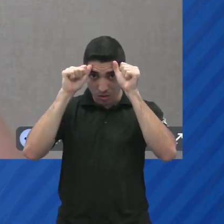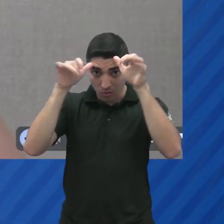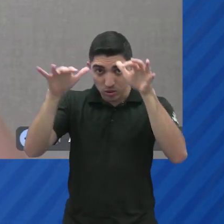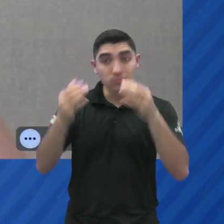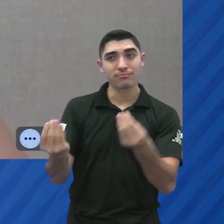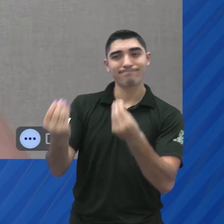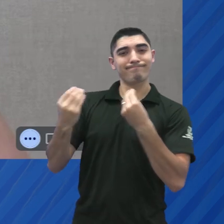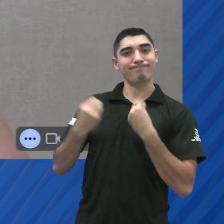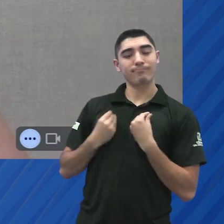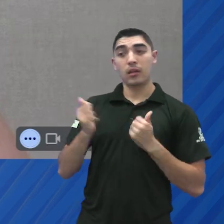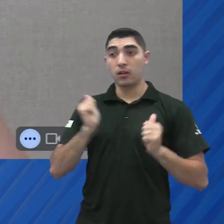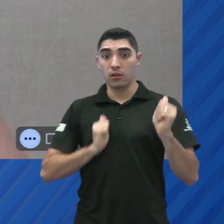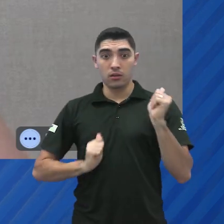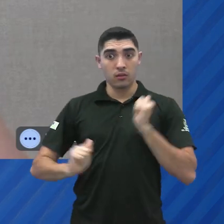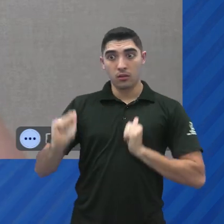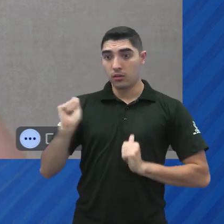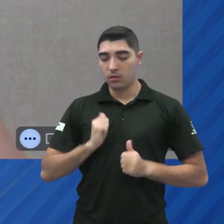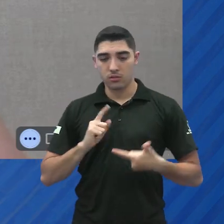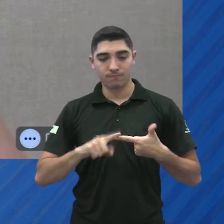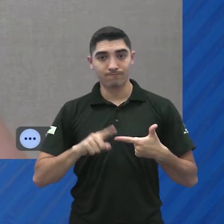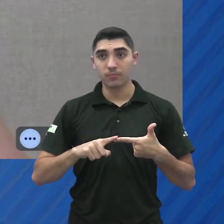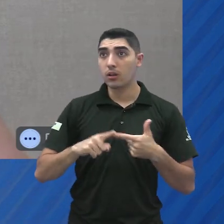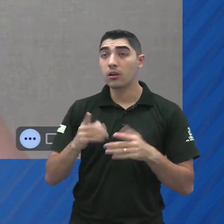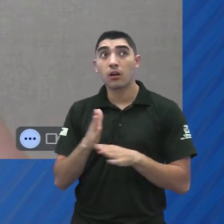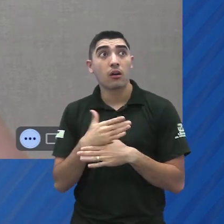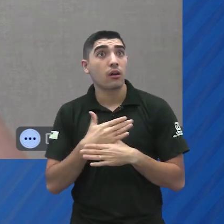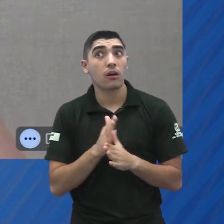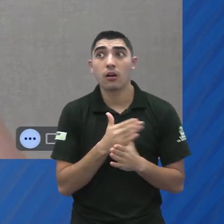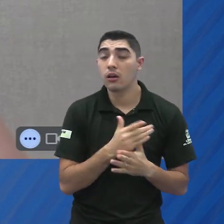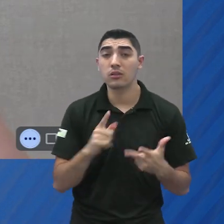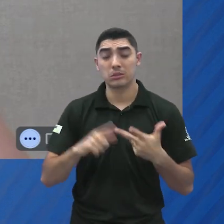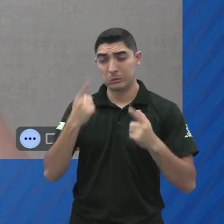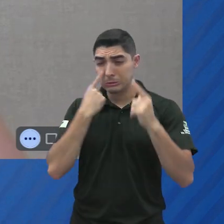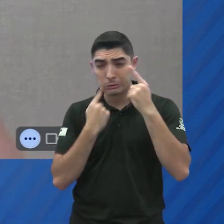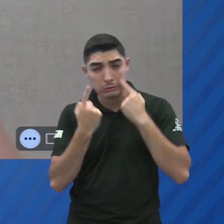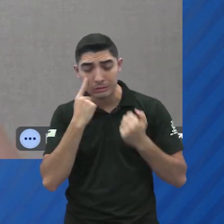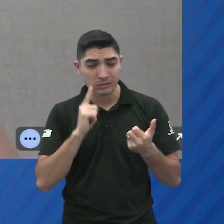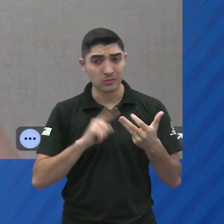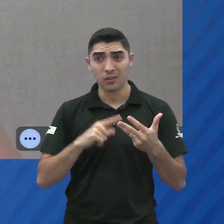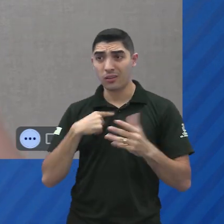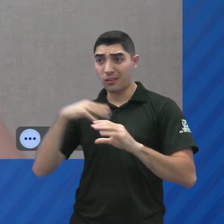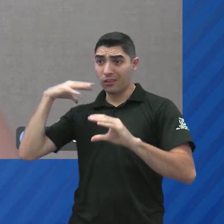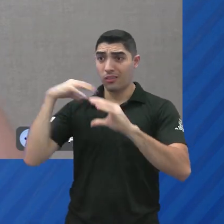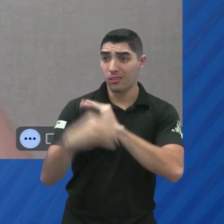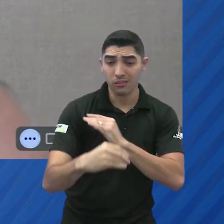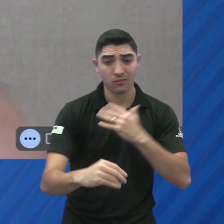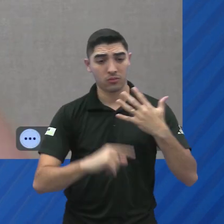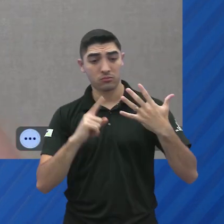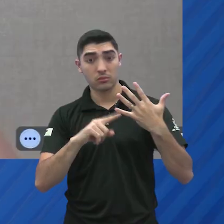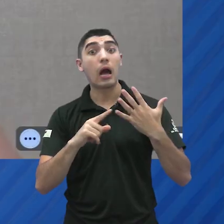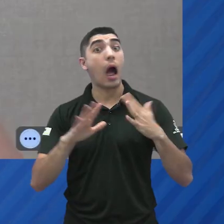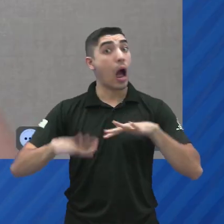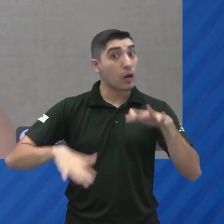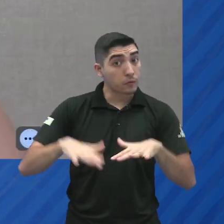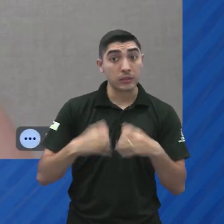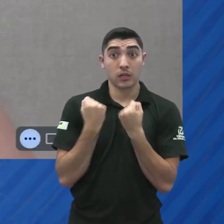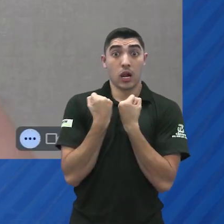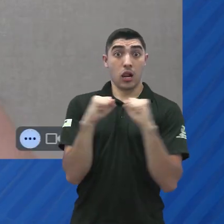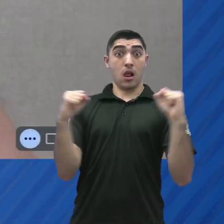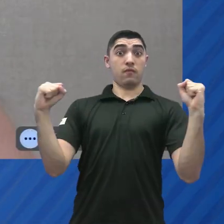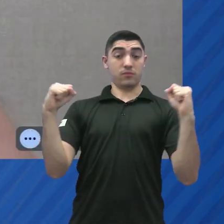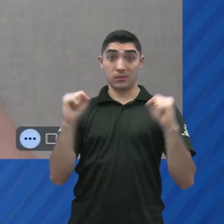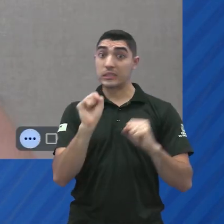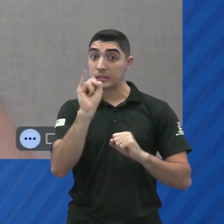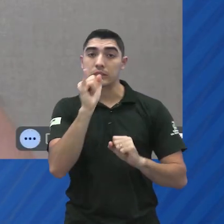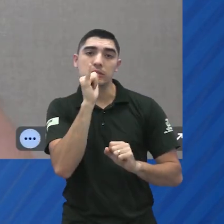pessoa com autismo, isso pode gerar crise de ansiedade, desorientação, choro, fuga, comportamentos